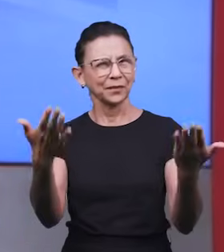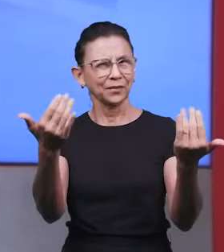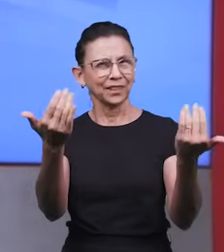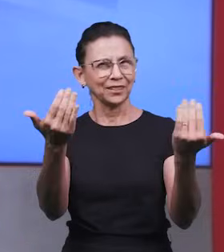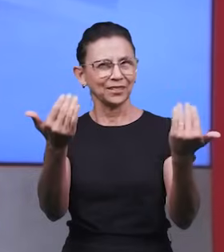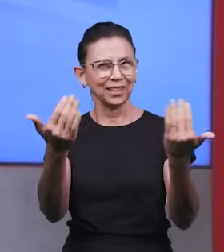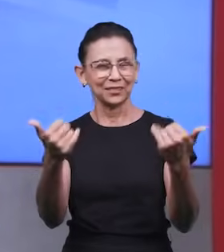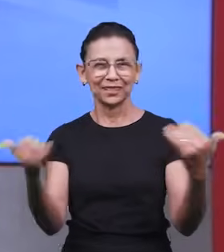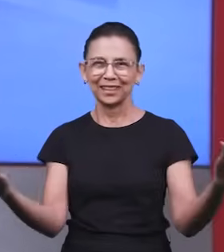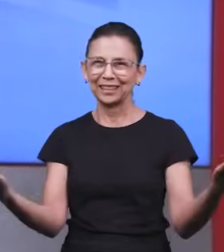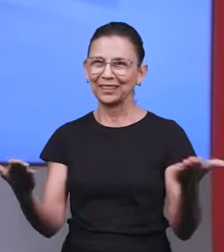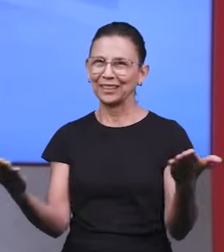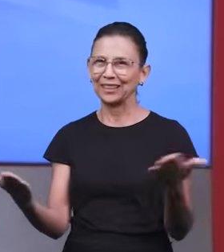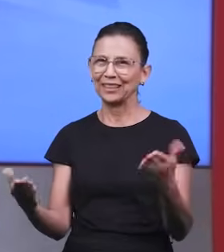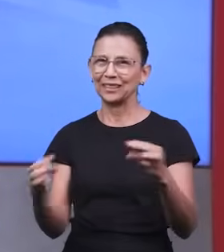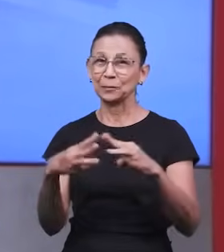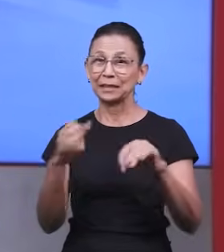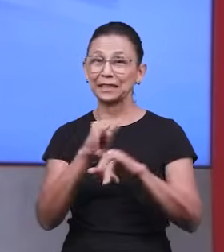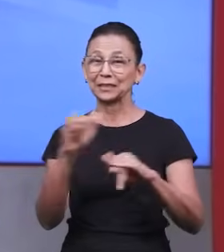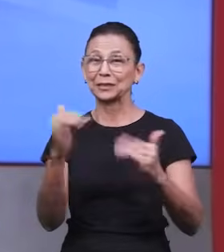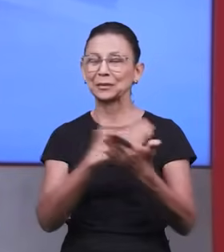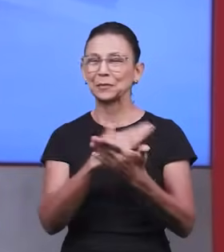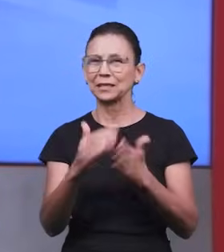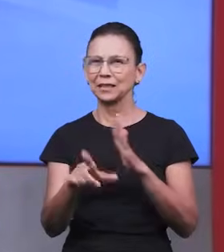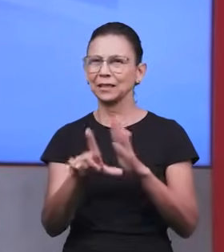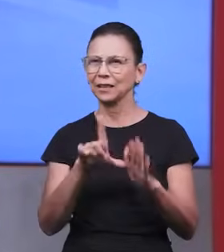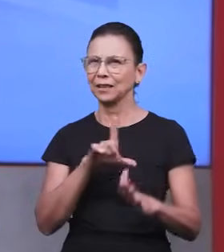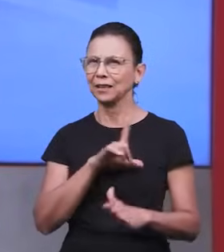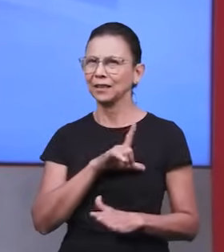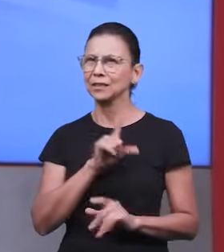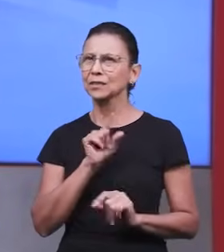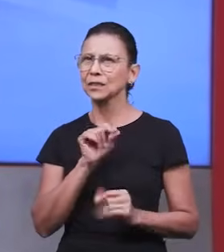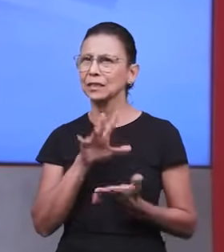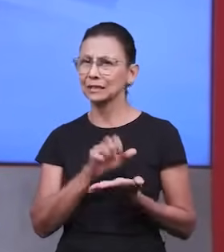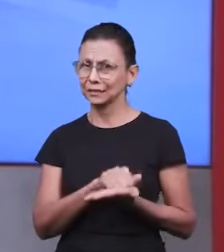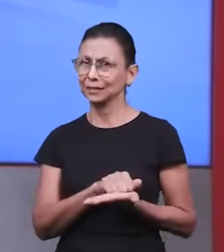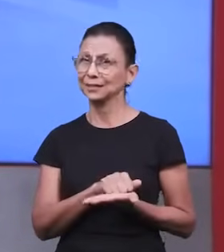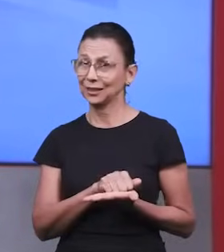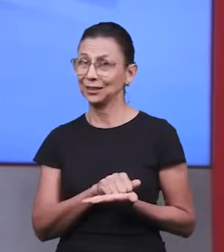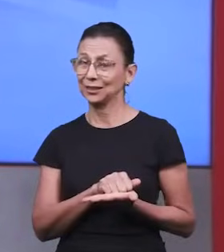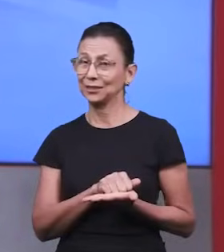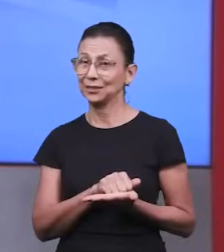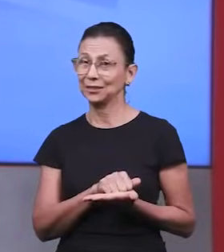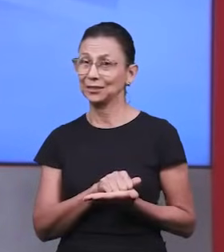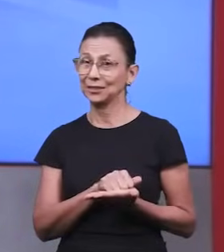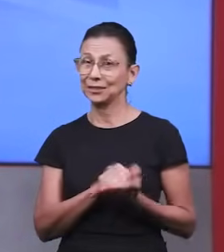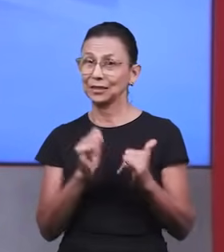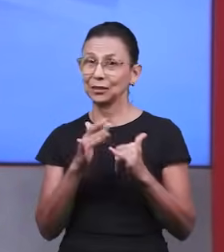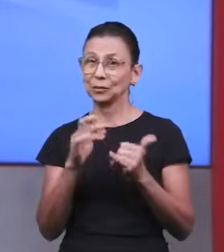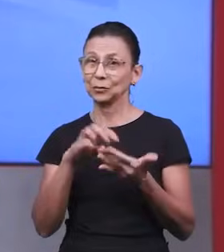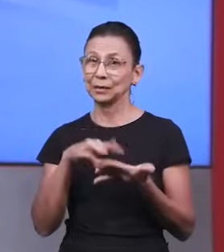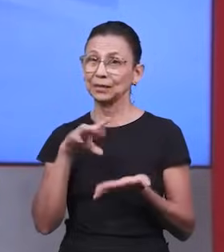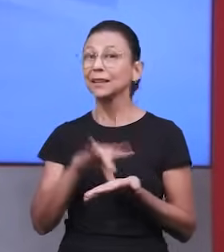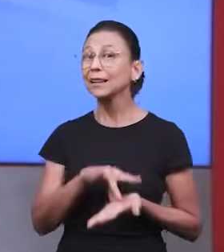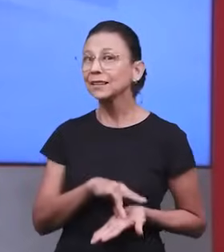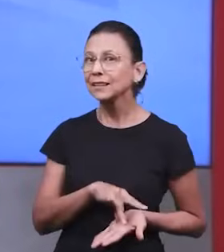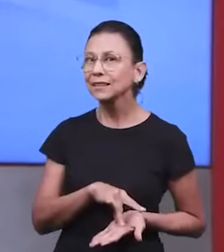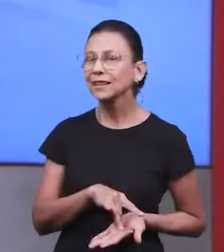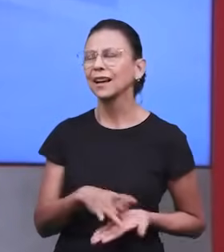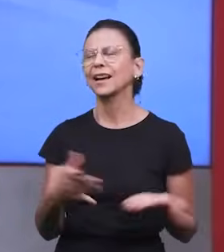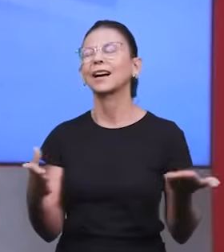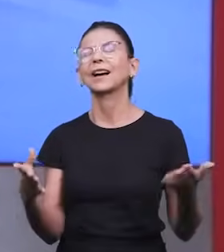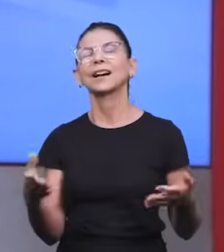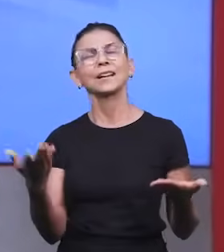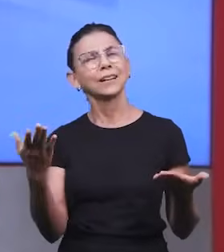Então vem comigo, Manai News está entrando no ar, mas antes, já fez a sua inscrição no canal oficial da Igreja Cristã Maranata no YouTube? Faça a sua